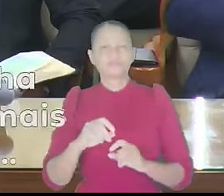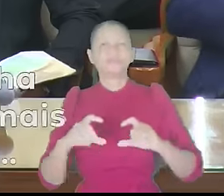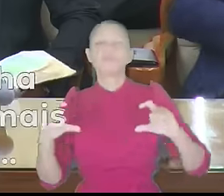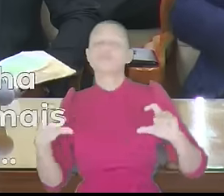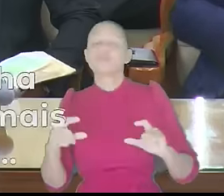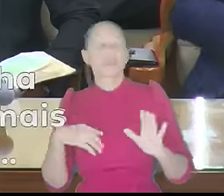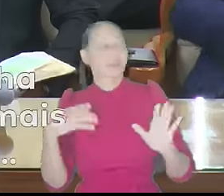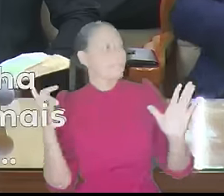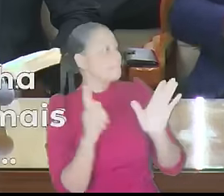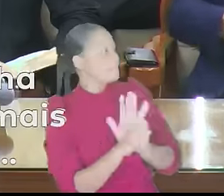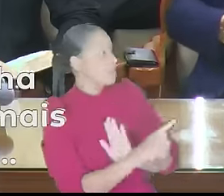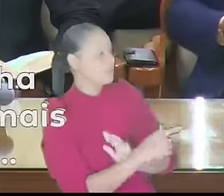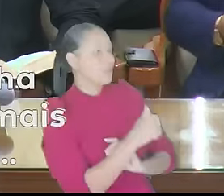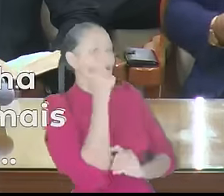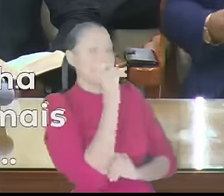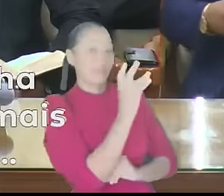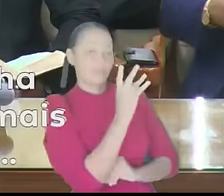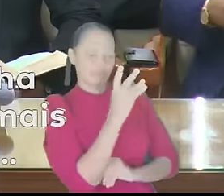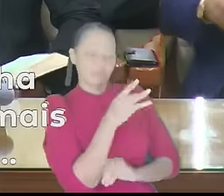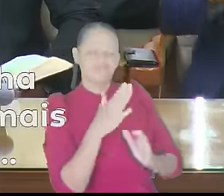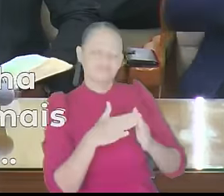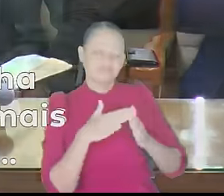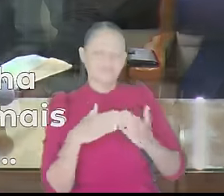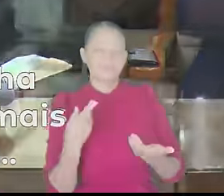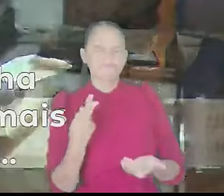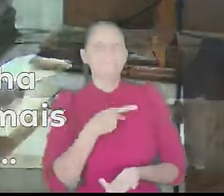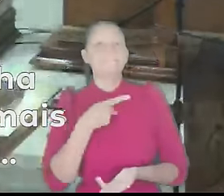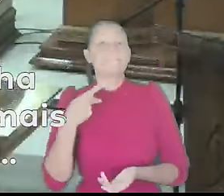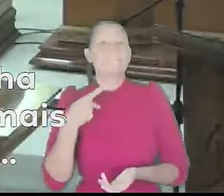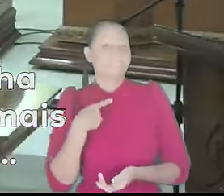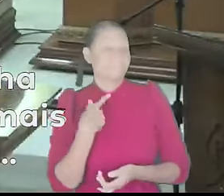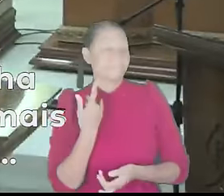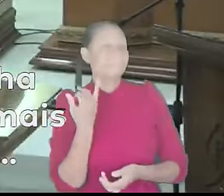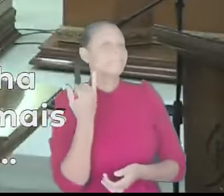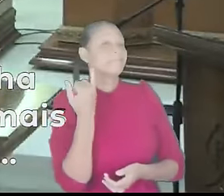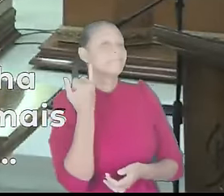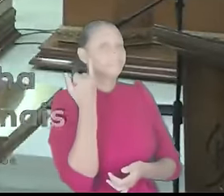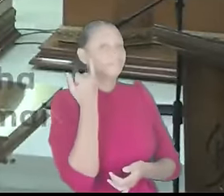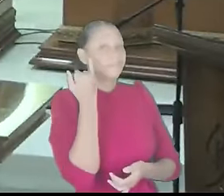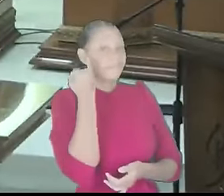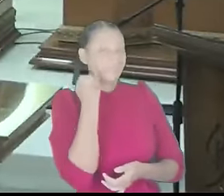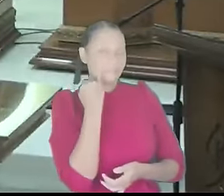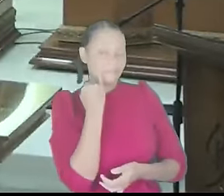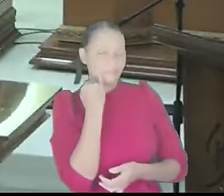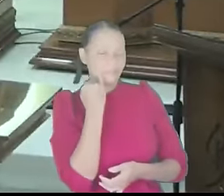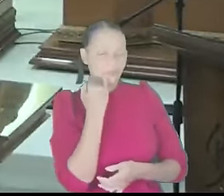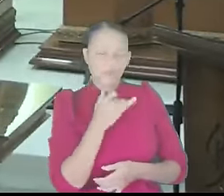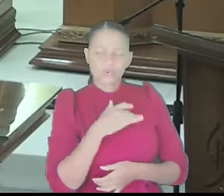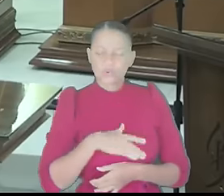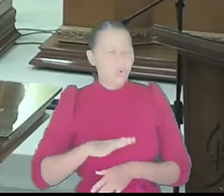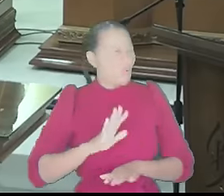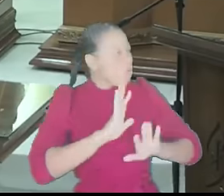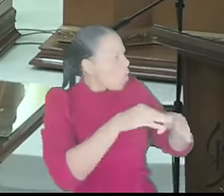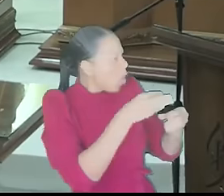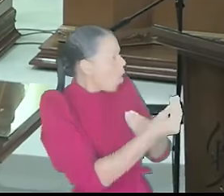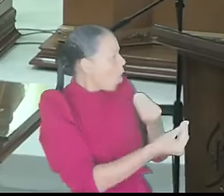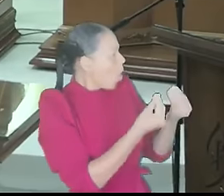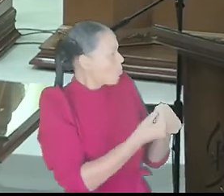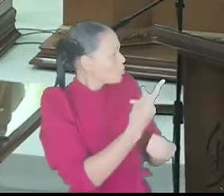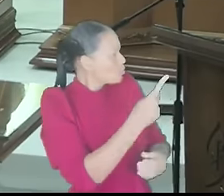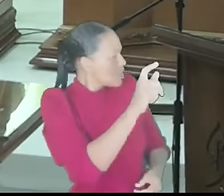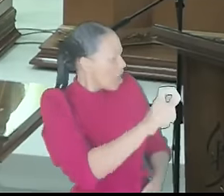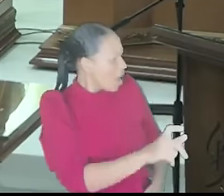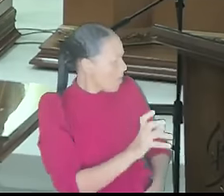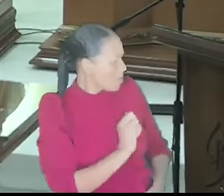uma pergunta para a noiva. Por favor, pastor Eliezer. Que é o teu amado mais do que outro amado? Ó